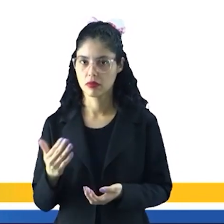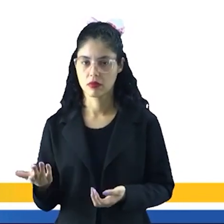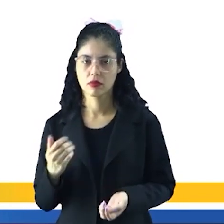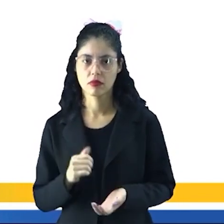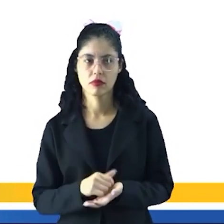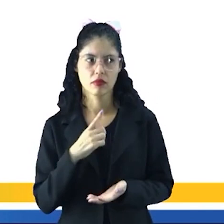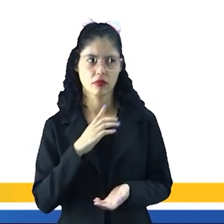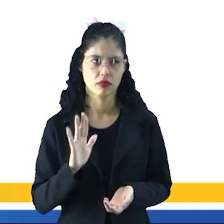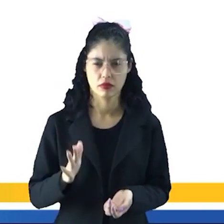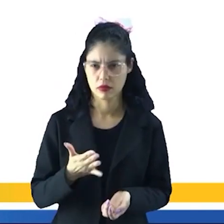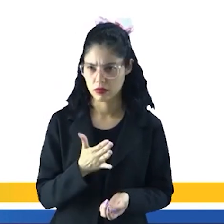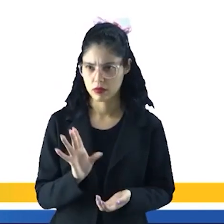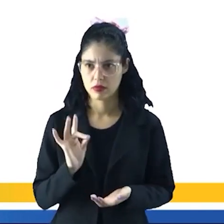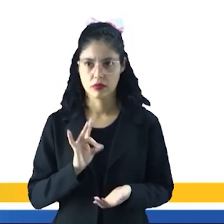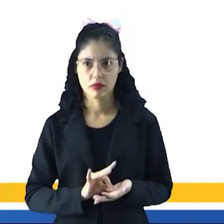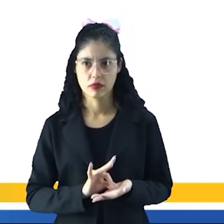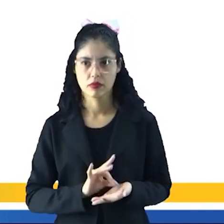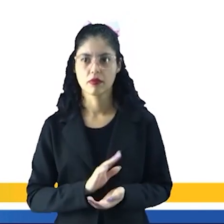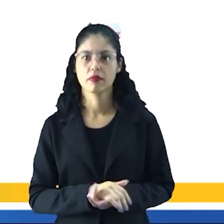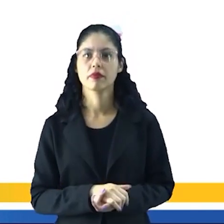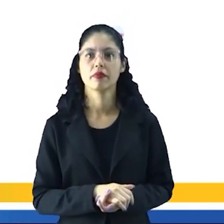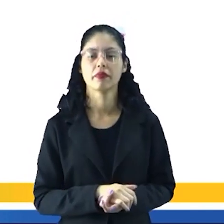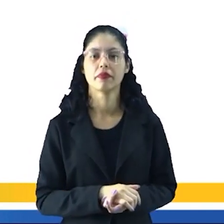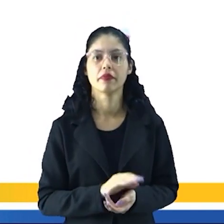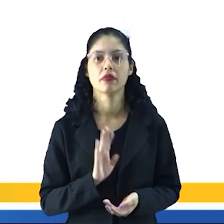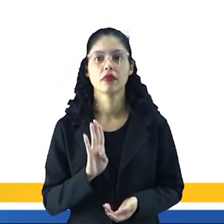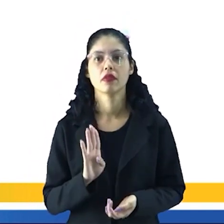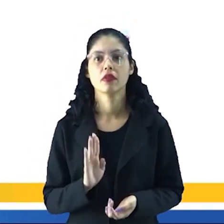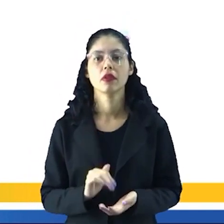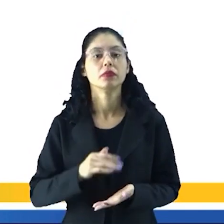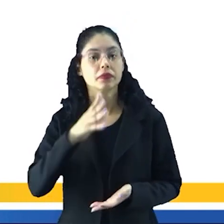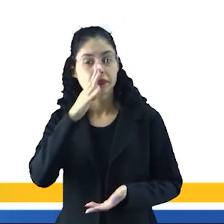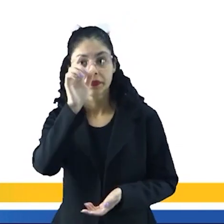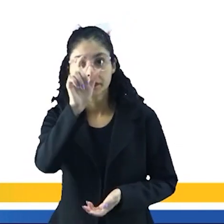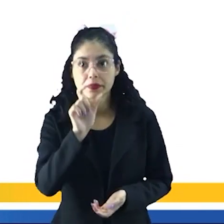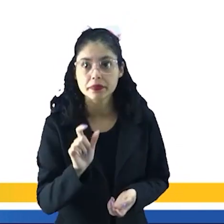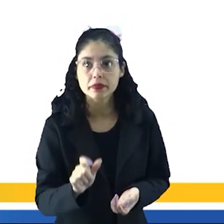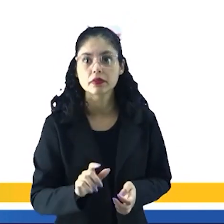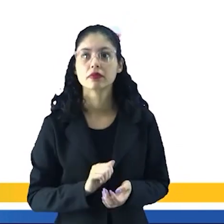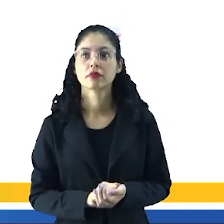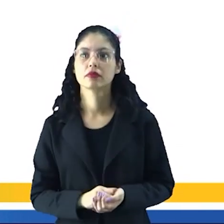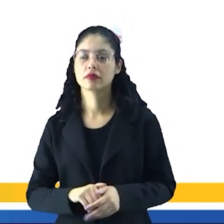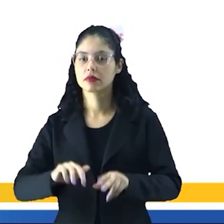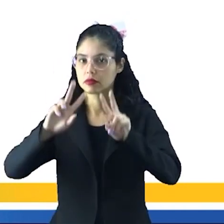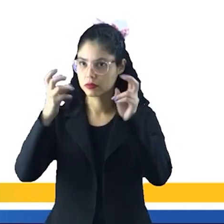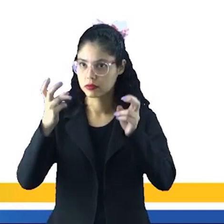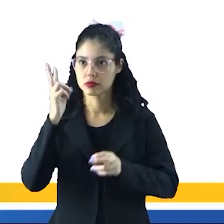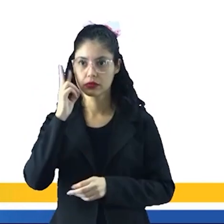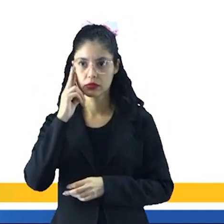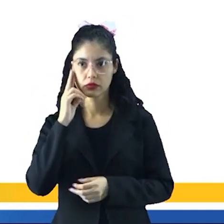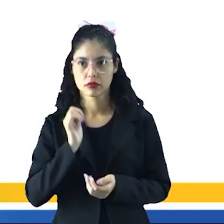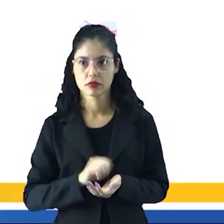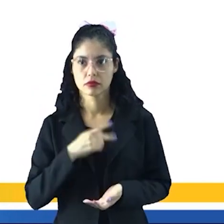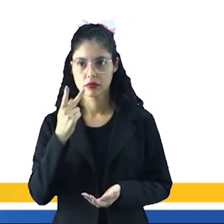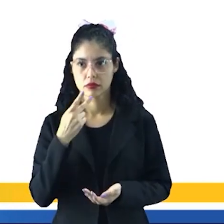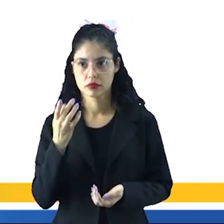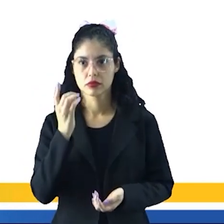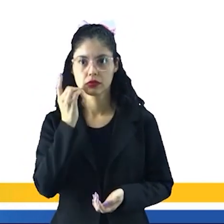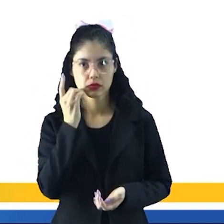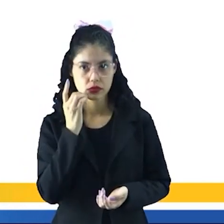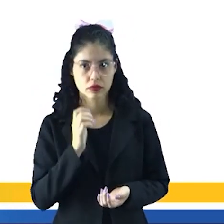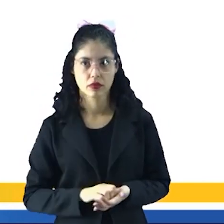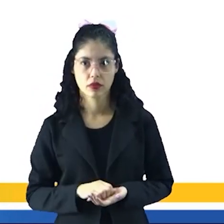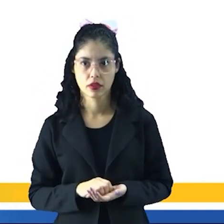questões têm meias verdades, né? Letra B. O interesse do artista são os temas comuns que falam